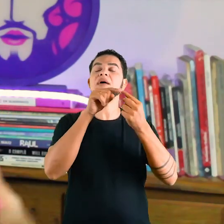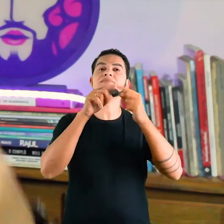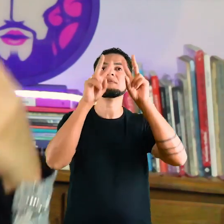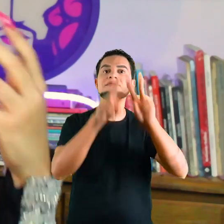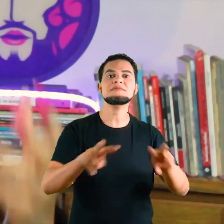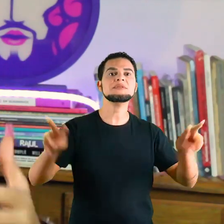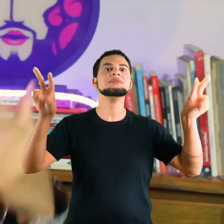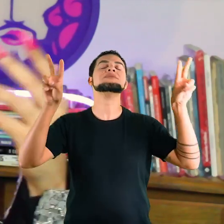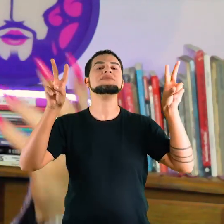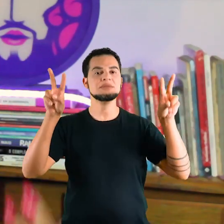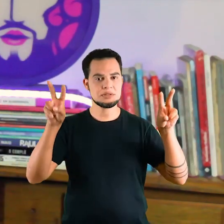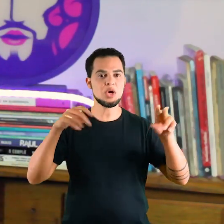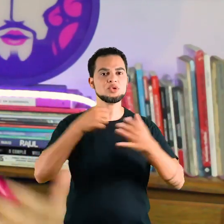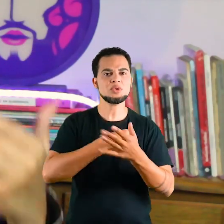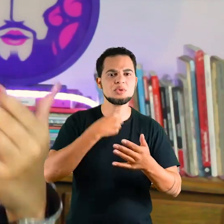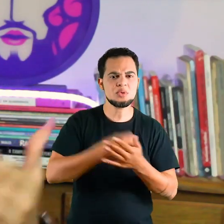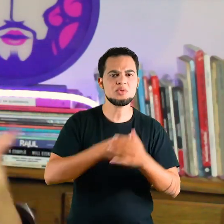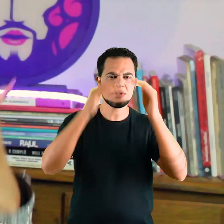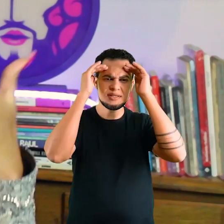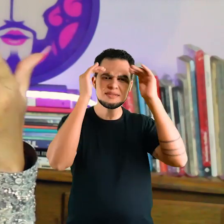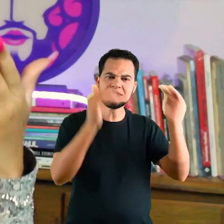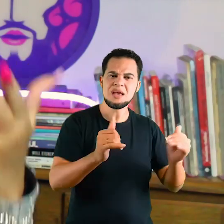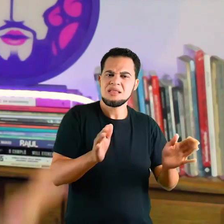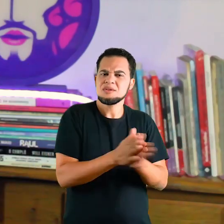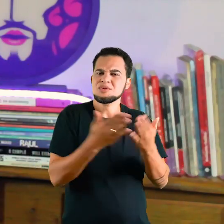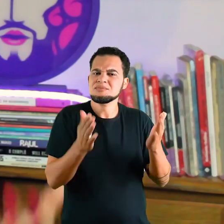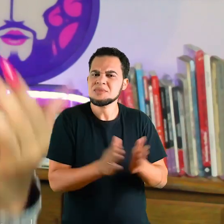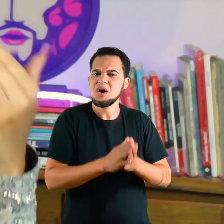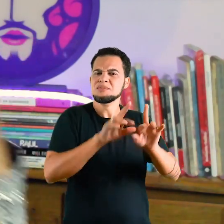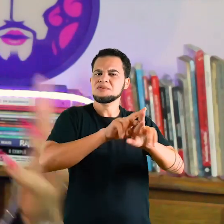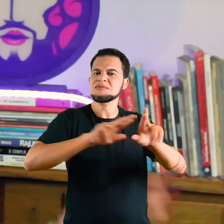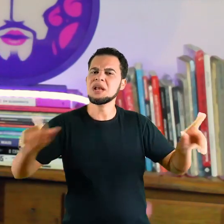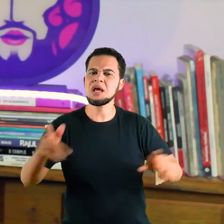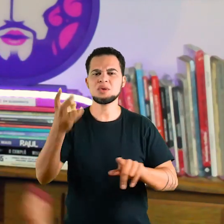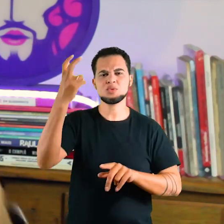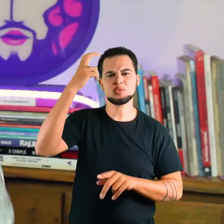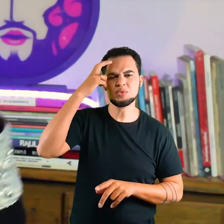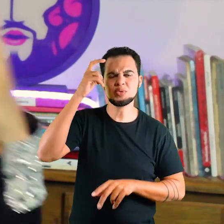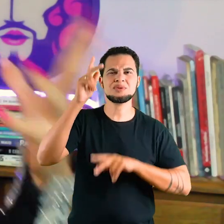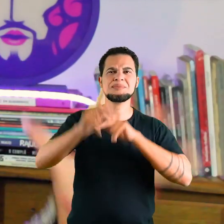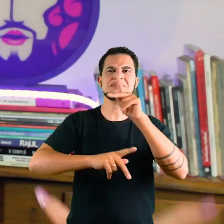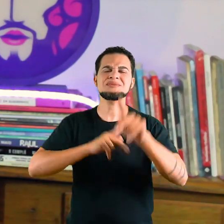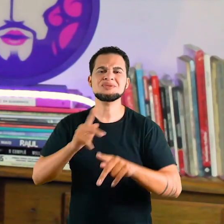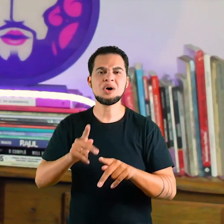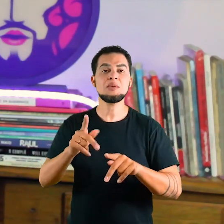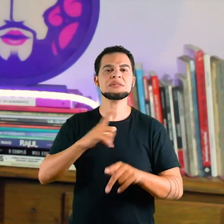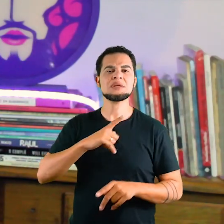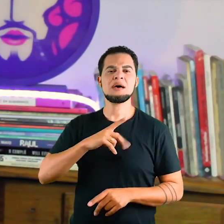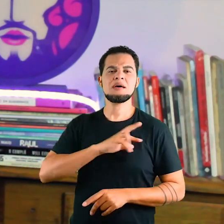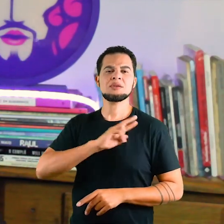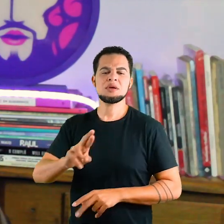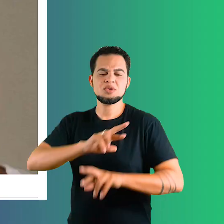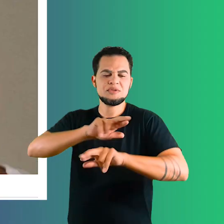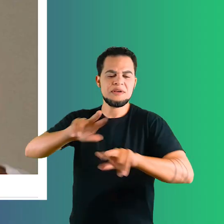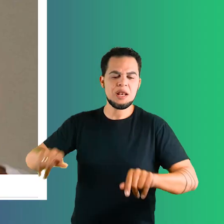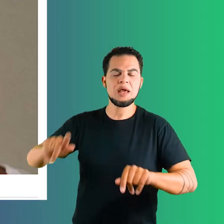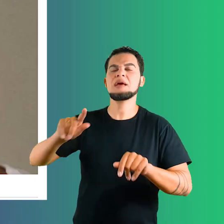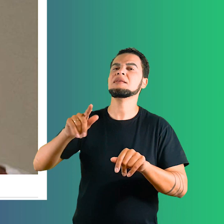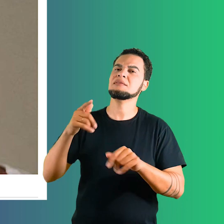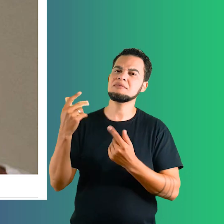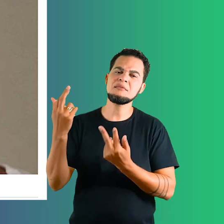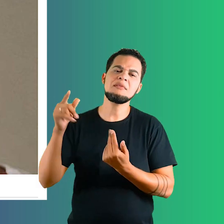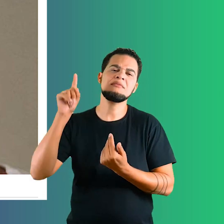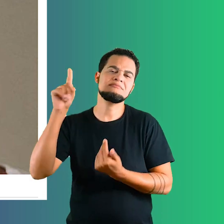visa a soberania alimentar dos povos, respeita as diferenças culturais, povos originários, religiões de matriz africana e